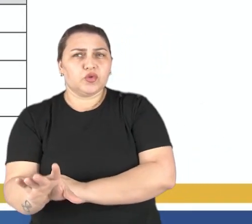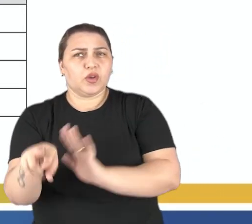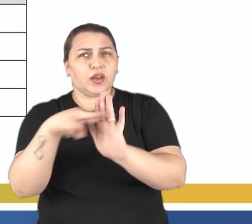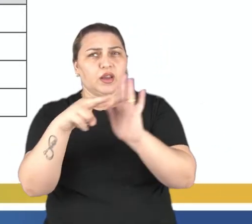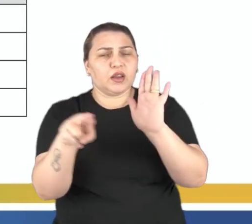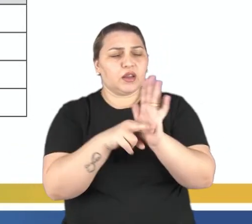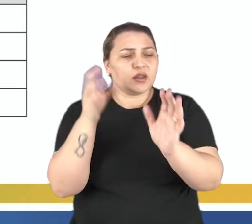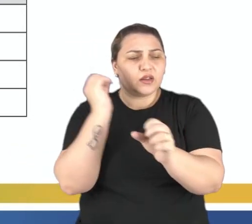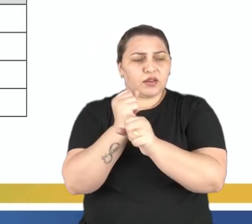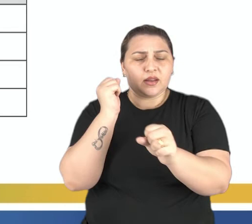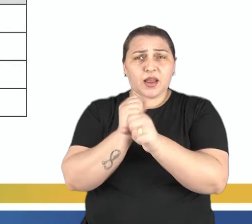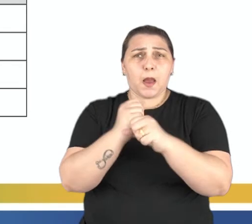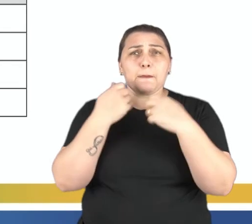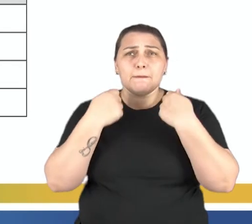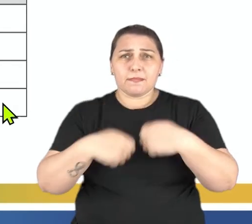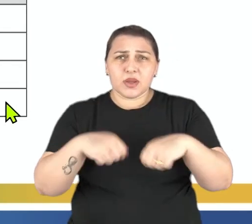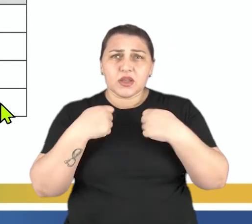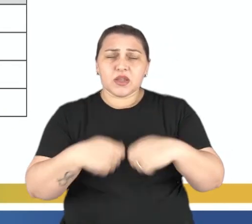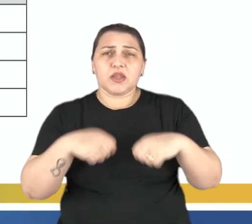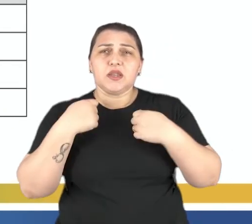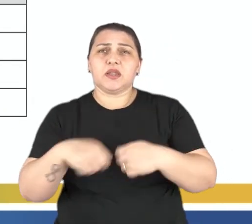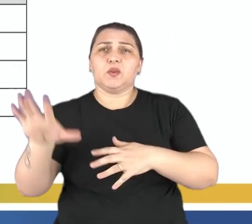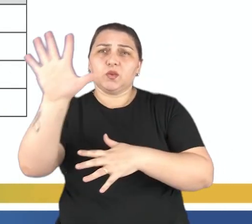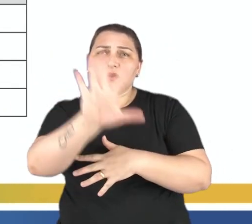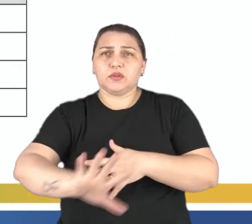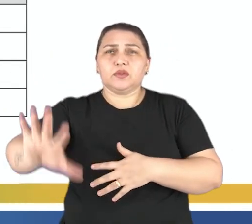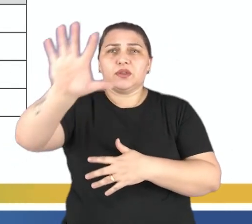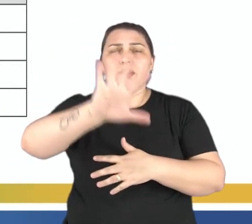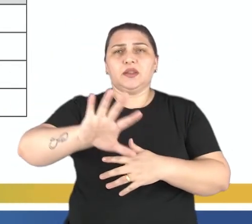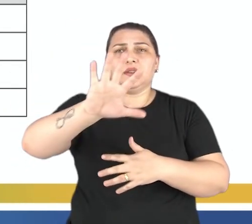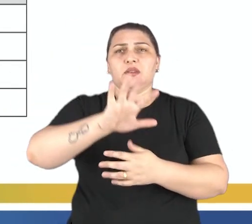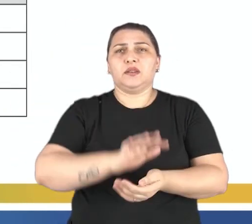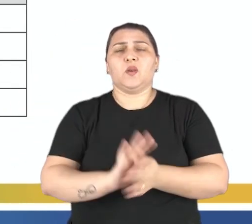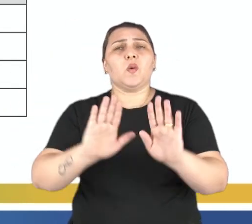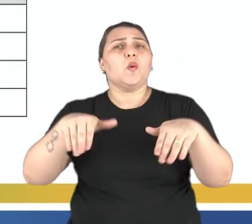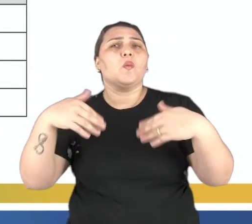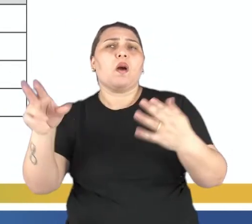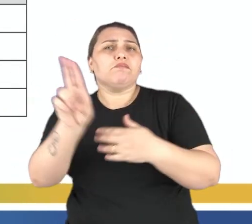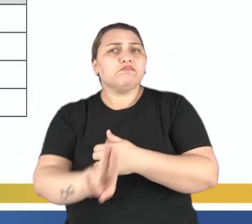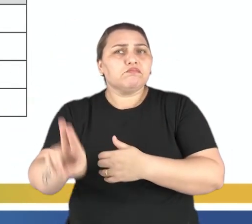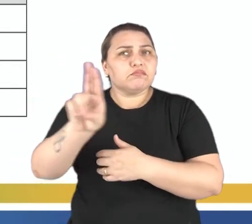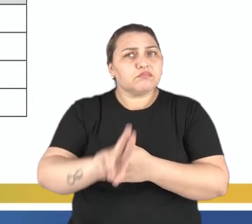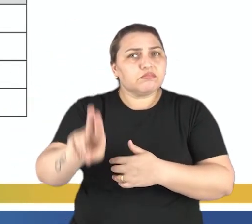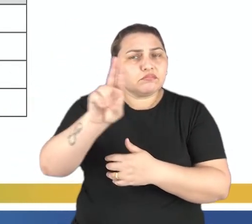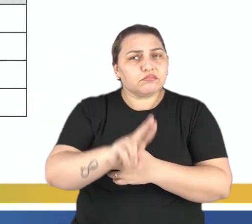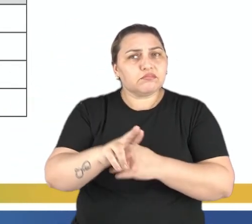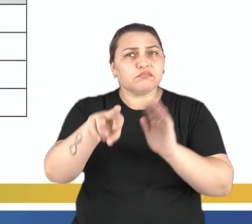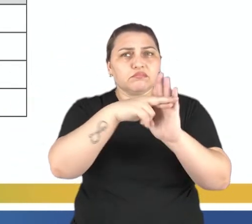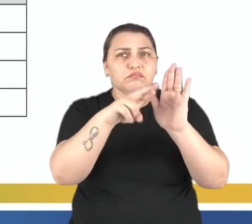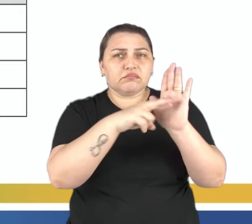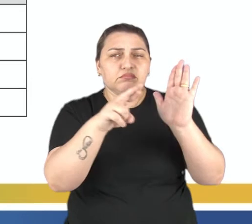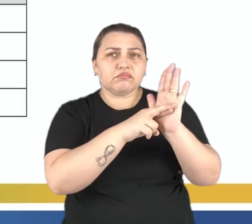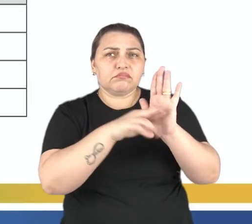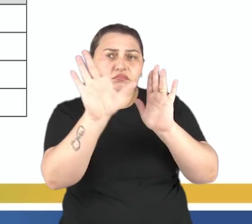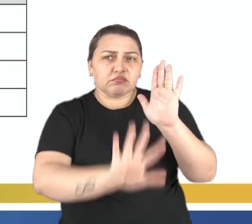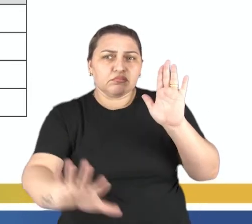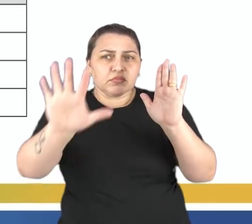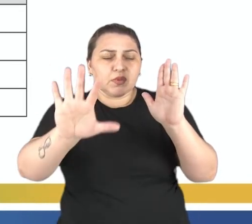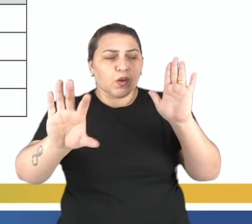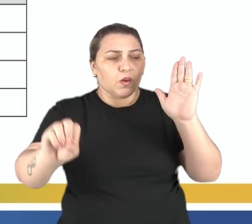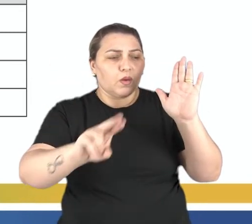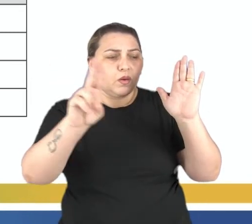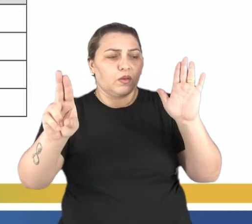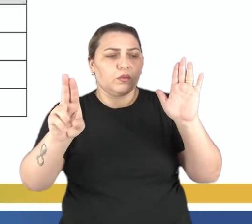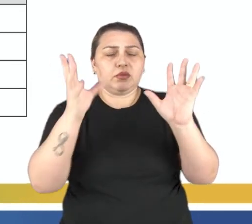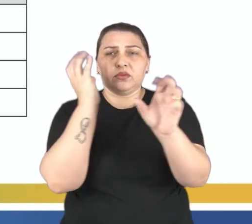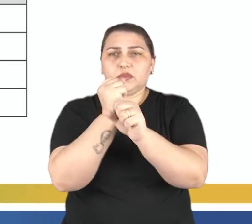soma? Será que vou precisar da fórmula do termo geral? Qual delas eu devo utilizar? A fórmula do termo geral ou a fórmula